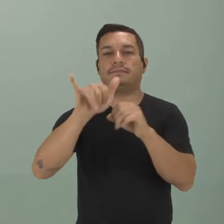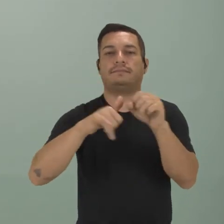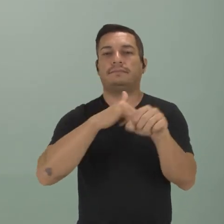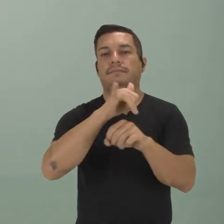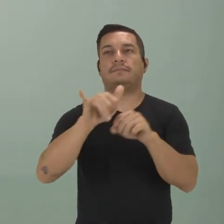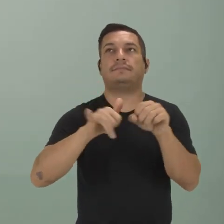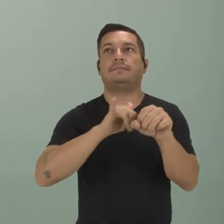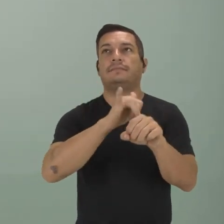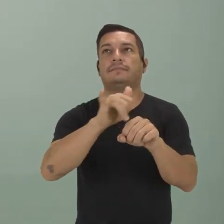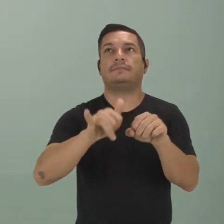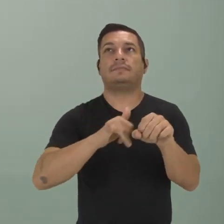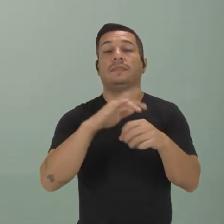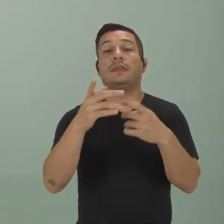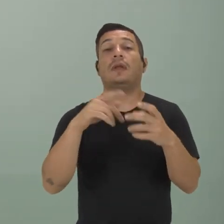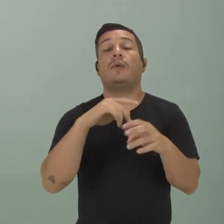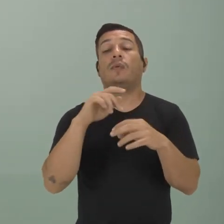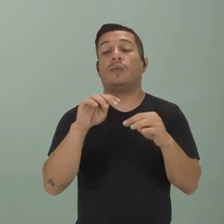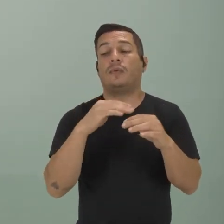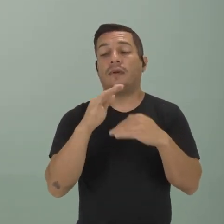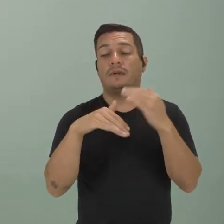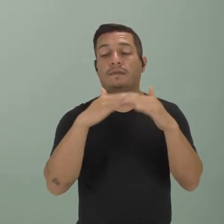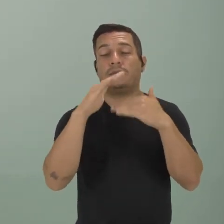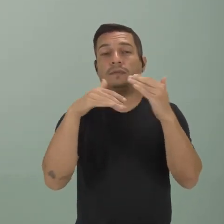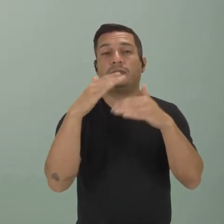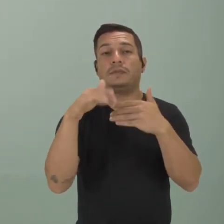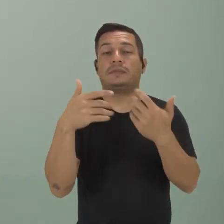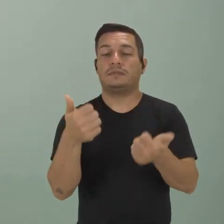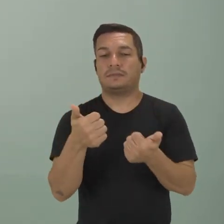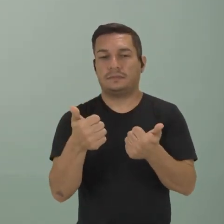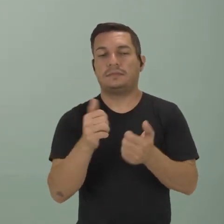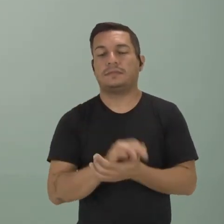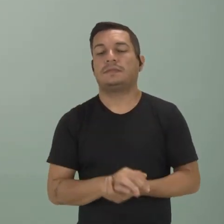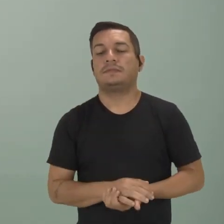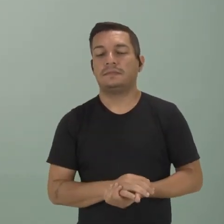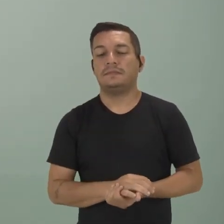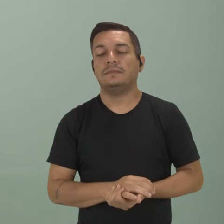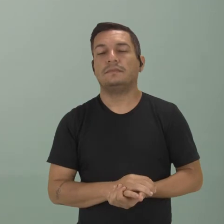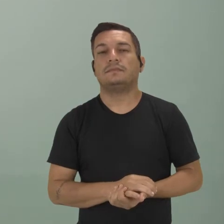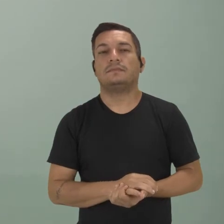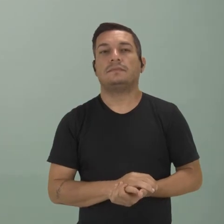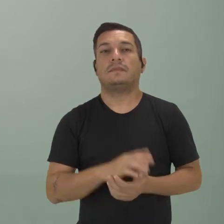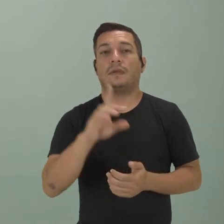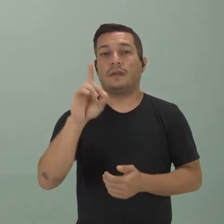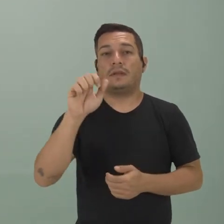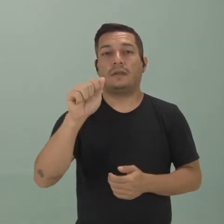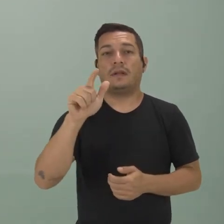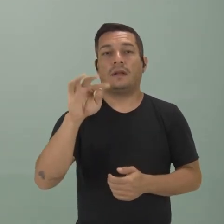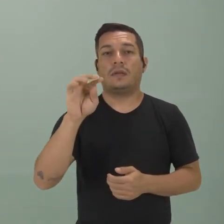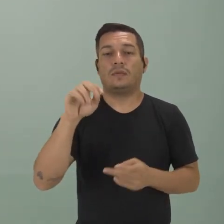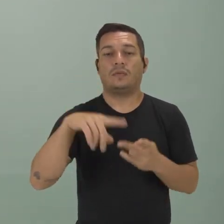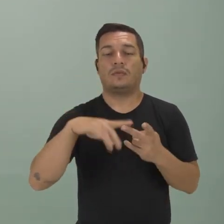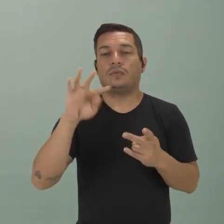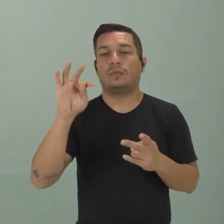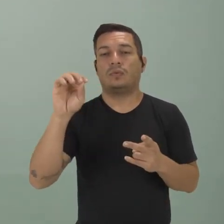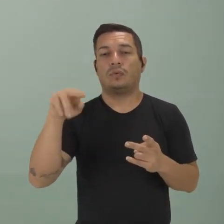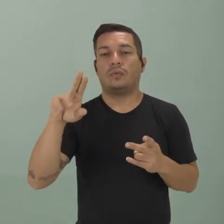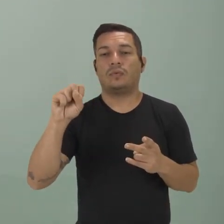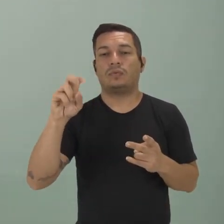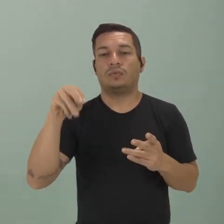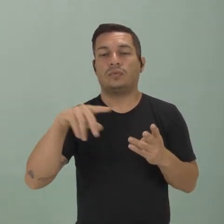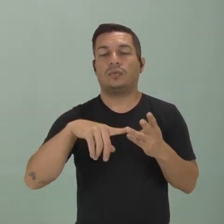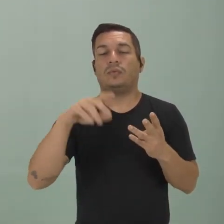já, né? Então, os átomos, eles foram evoluindo. Tudo bem? Modelo de Dalton,